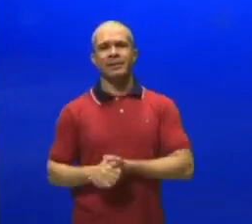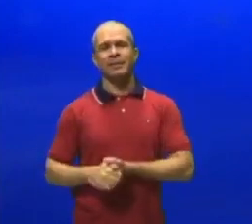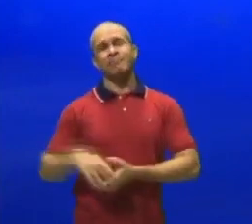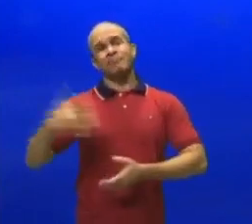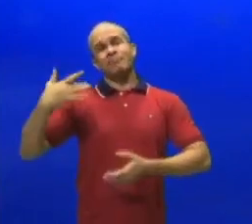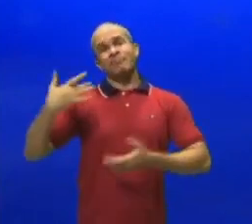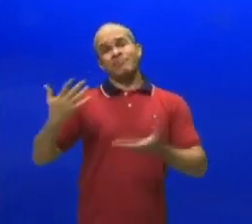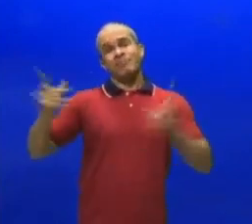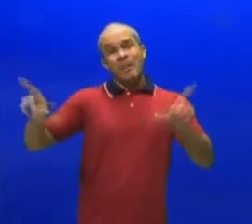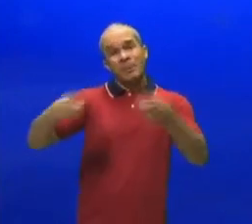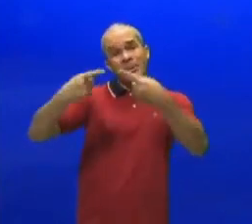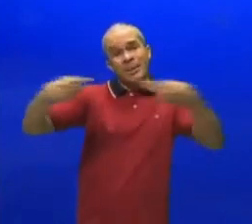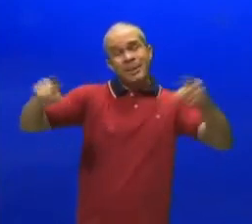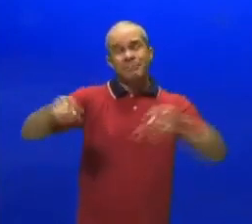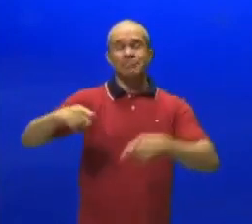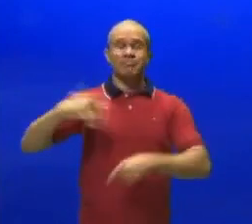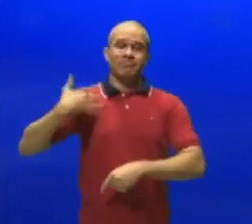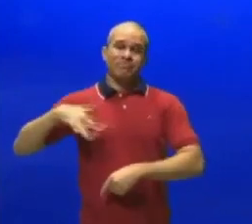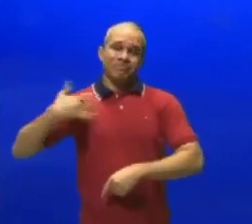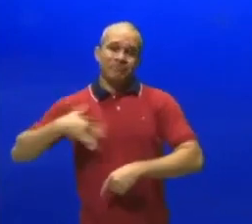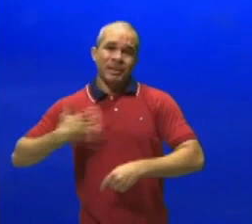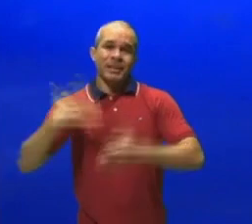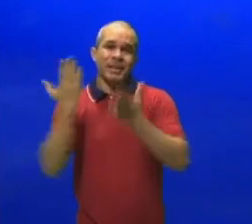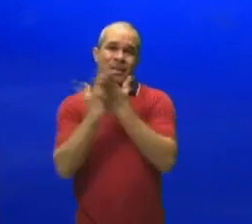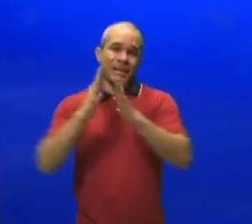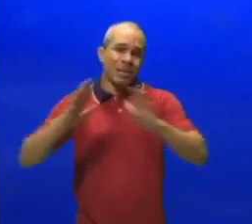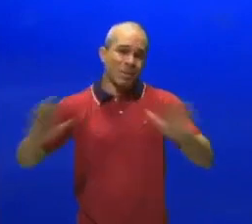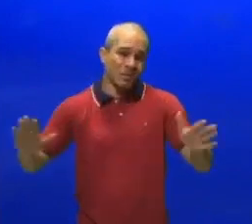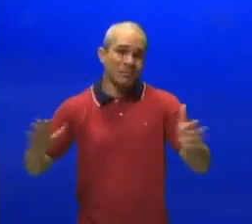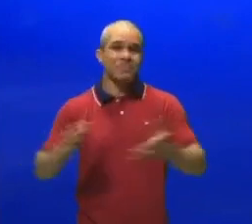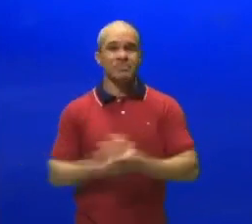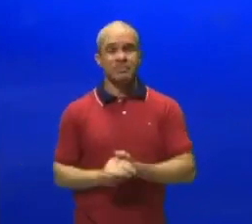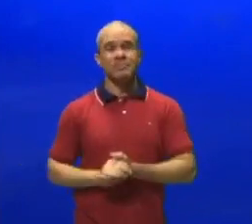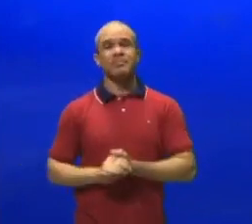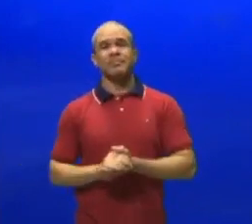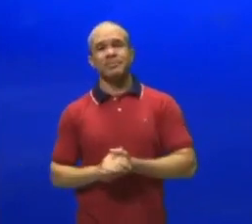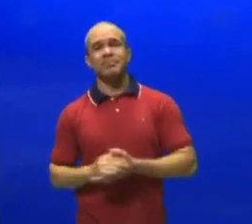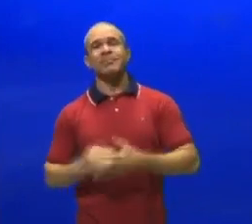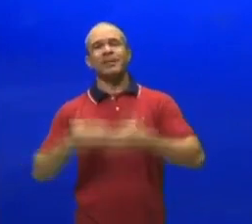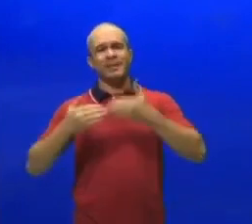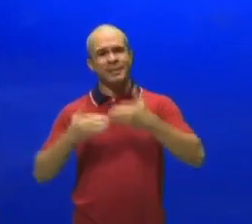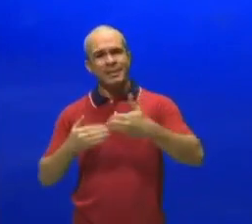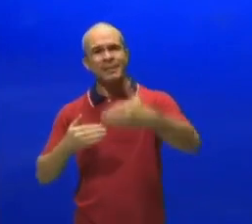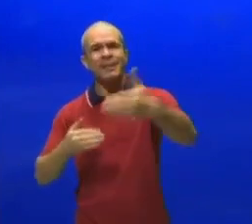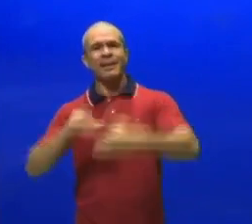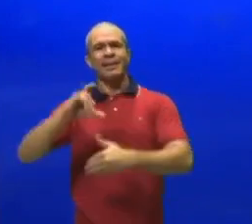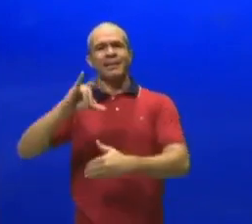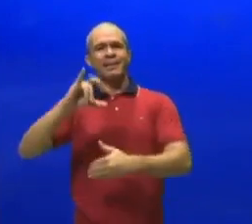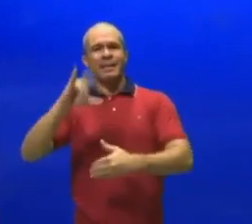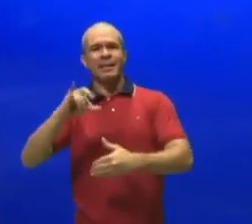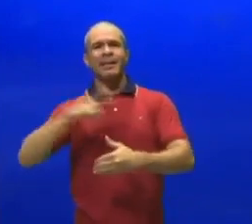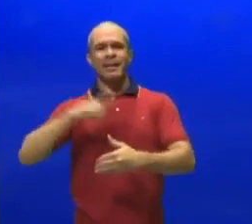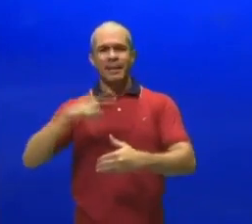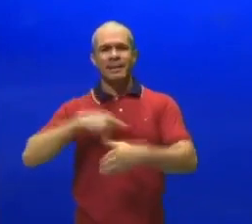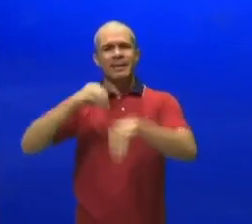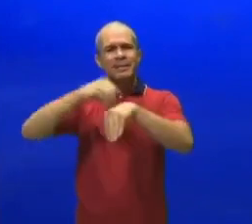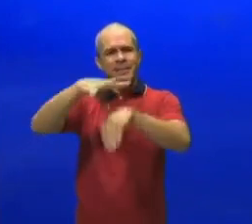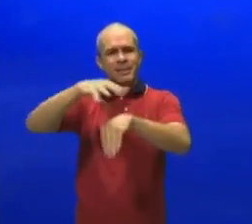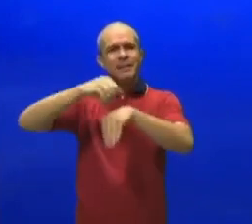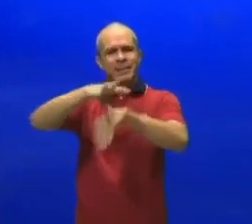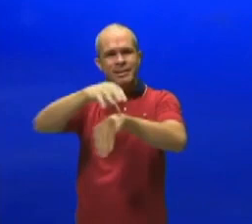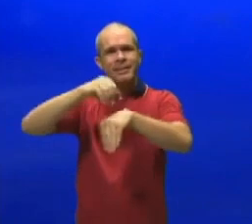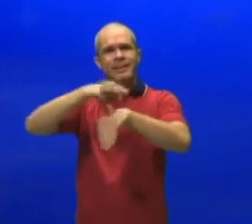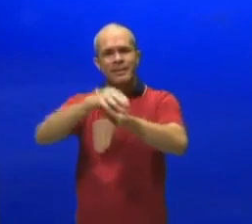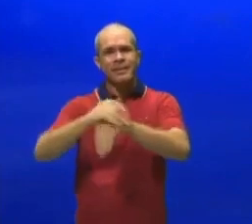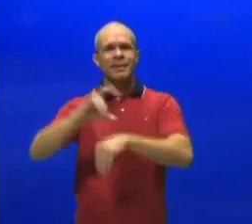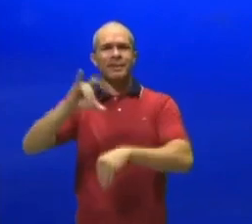Ó, acabou! E aí, o que acontece, galerinha? Segue a gente lá, que a gente tem muita dica no nosso canal para tu